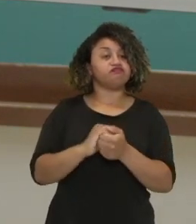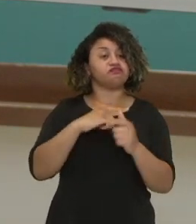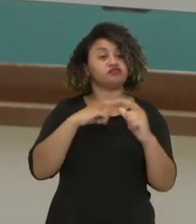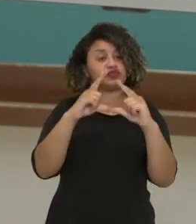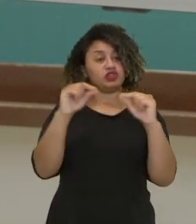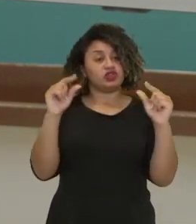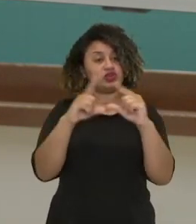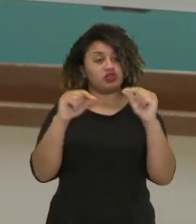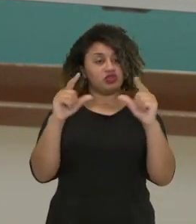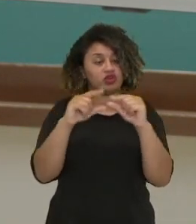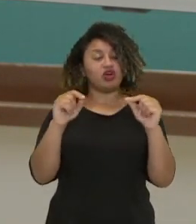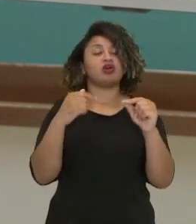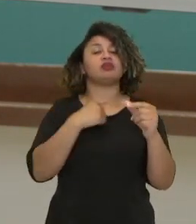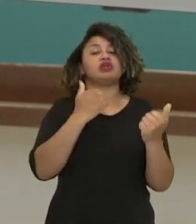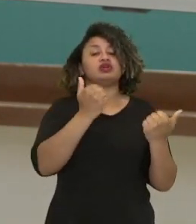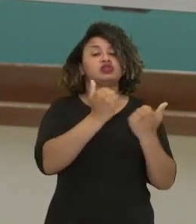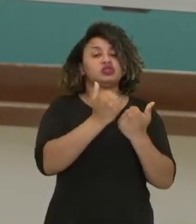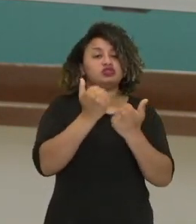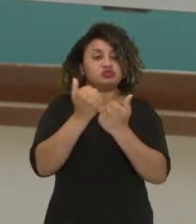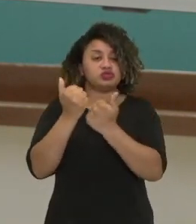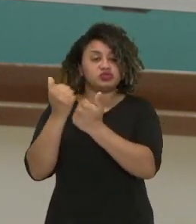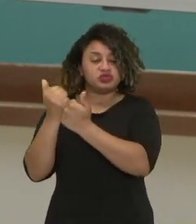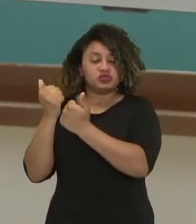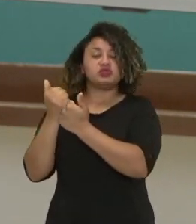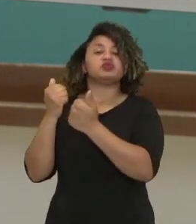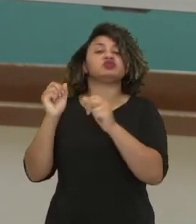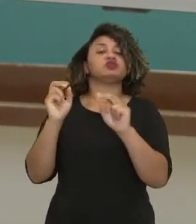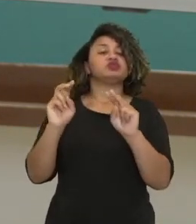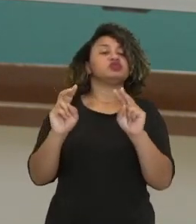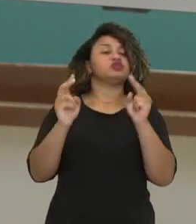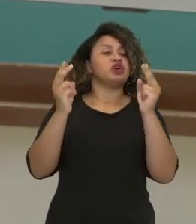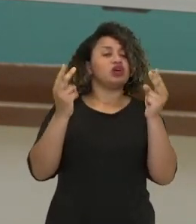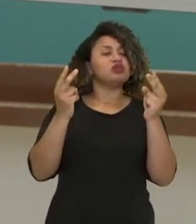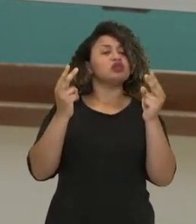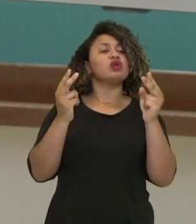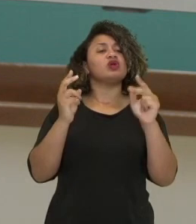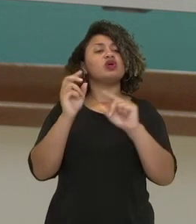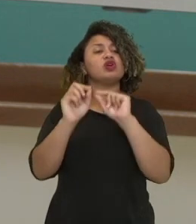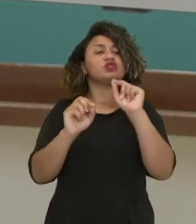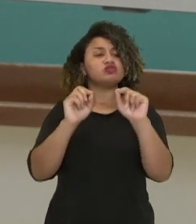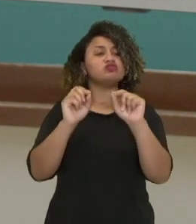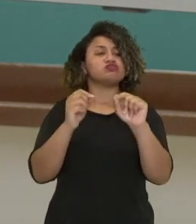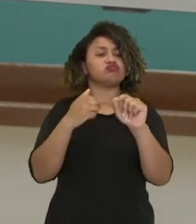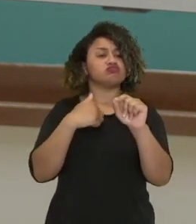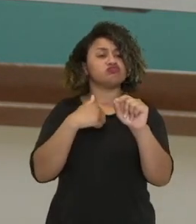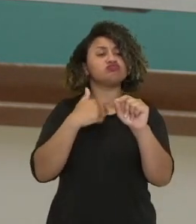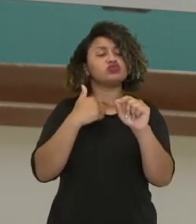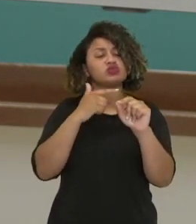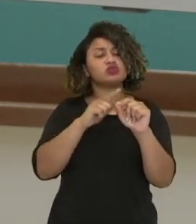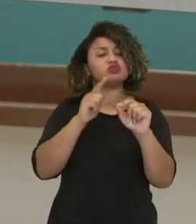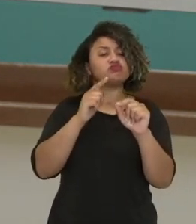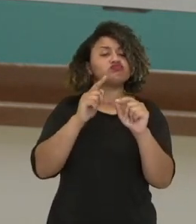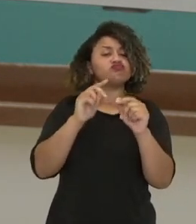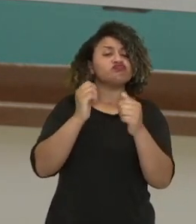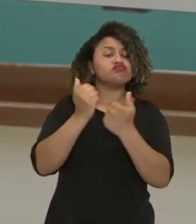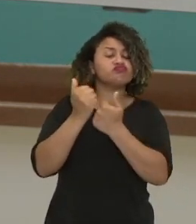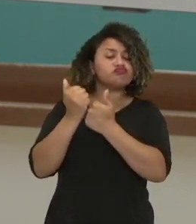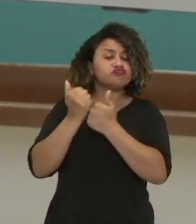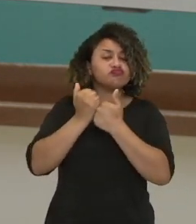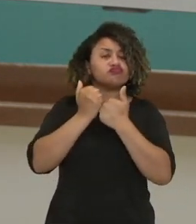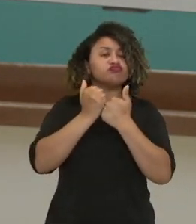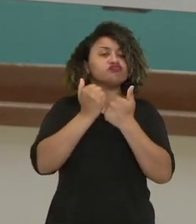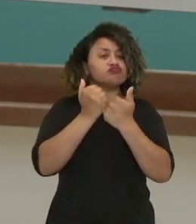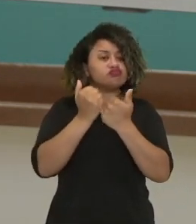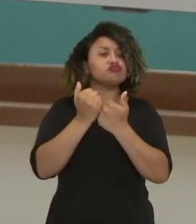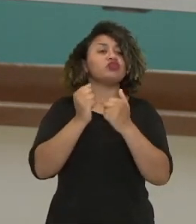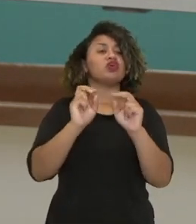1 mais N menos 1 vezes R, que é a fórmula do termo geral. O meu A1, 38.800, eu quero saber